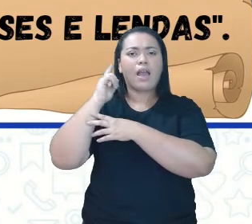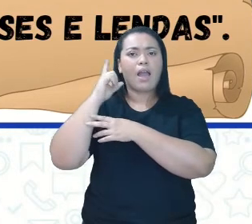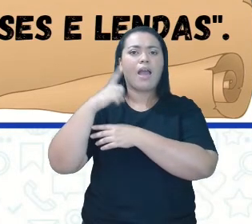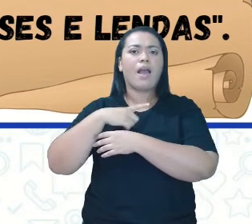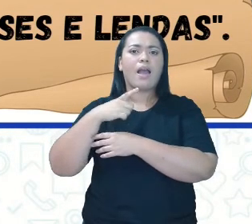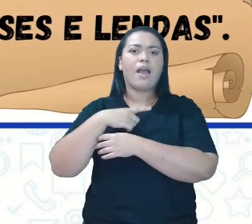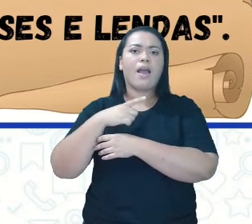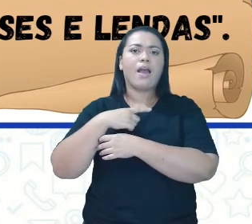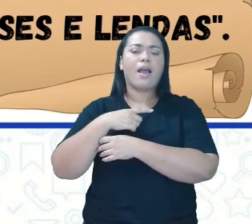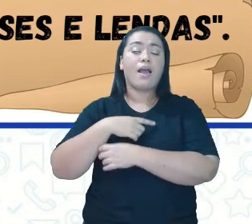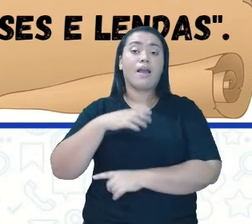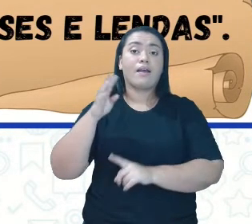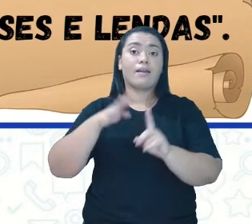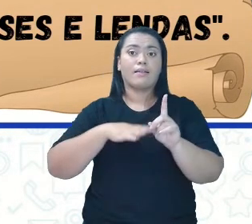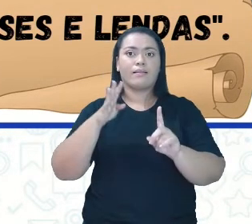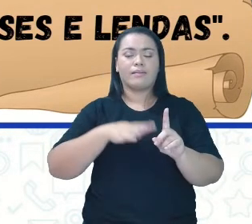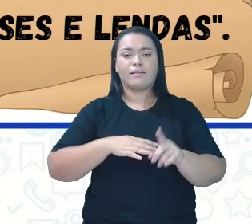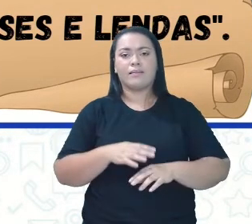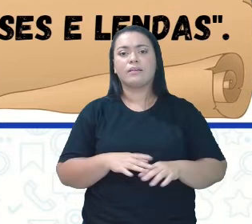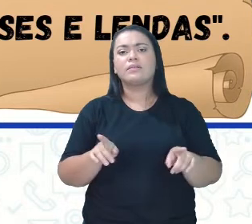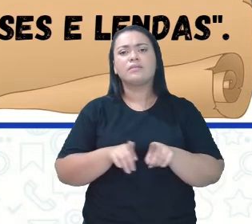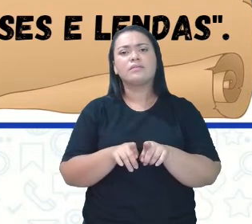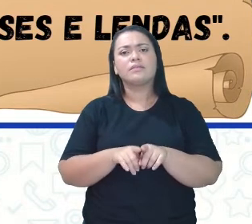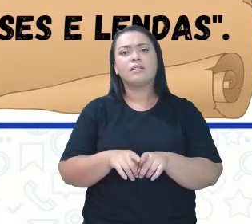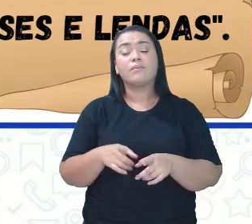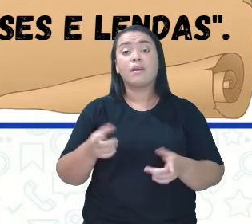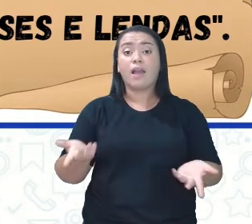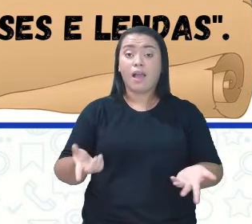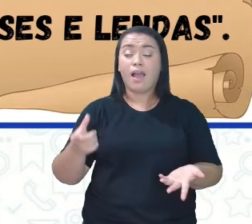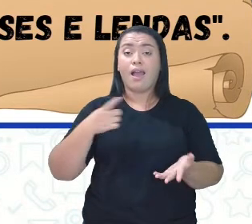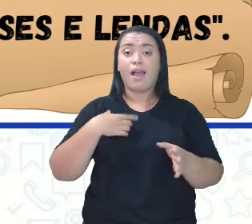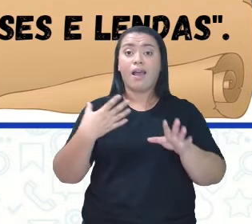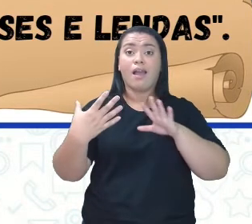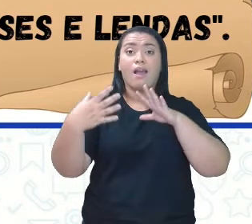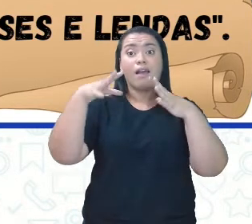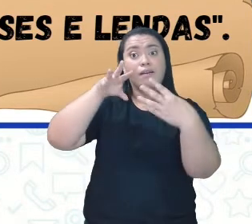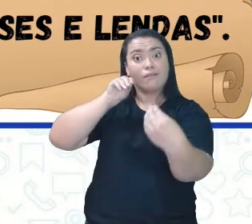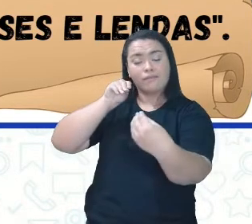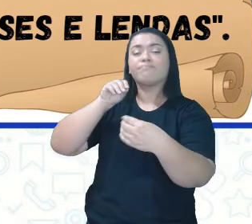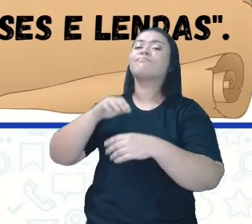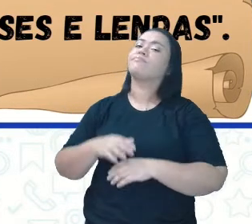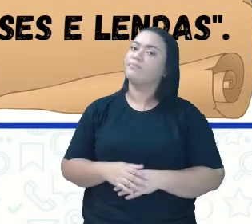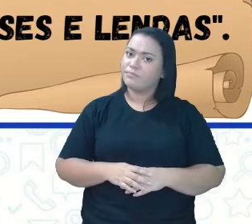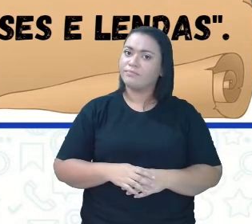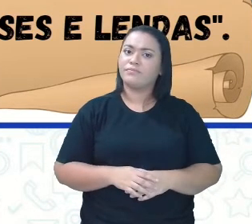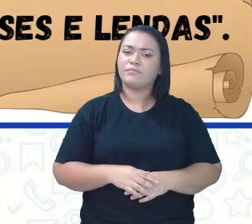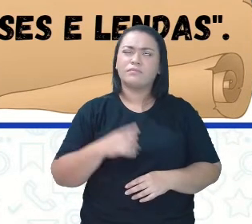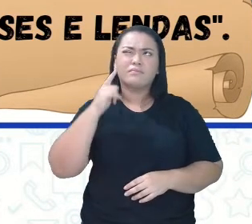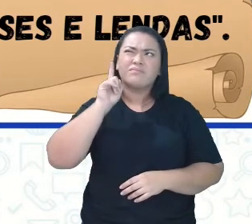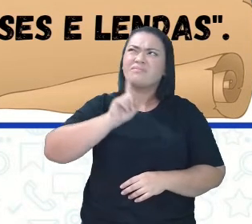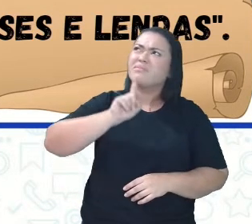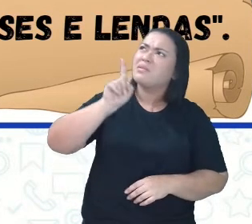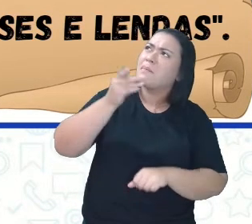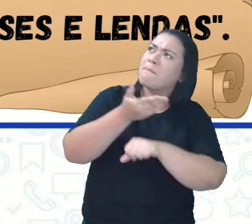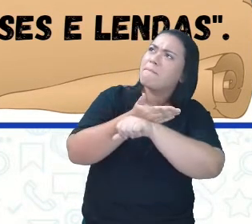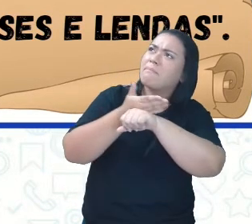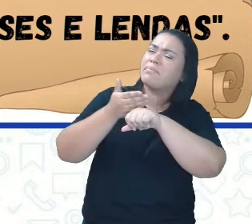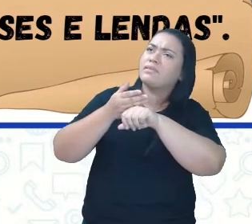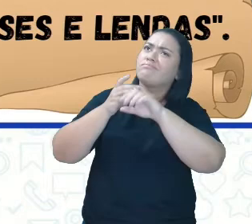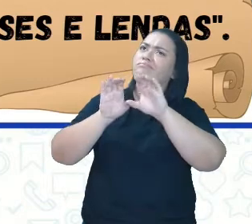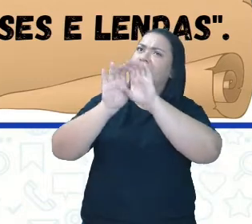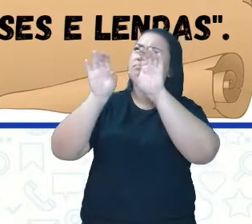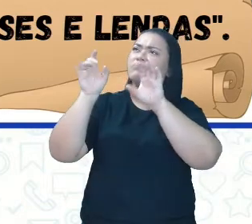de lendas, né, ou deuses, como é o caso da nossa Via Láctea, né, que eles viram aquela mancha